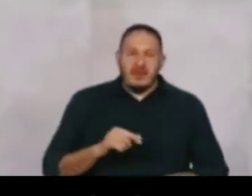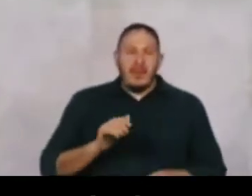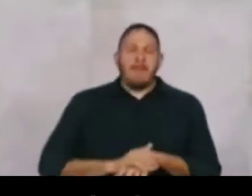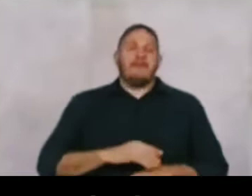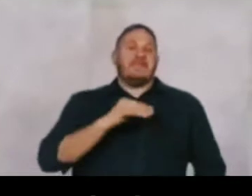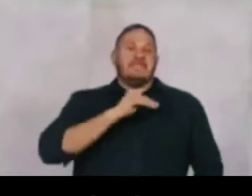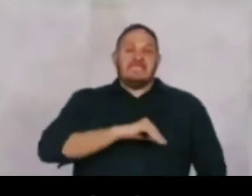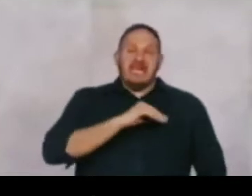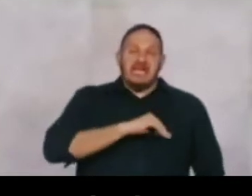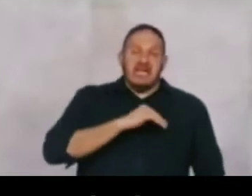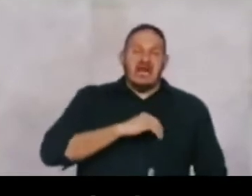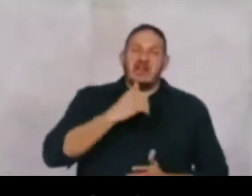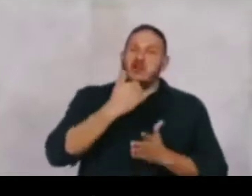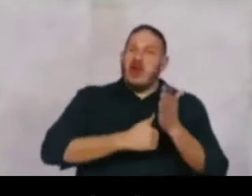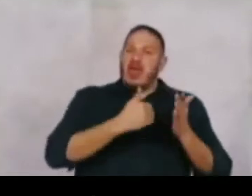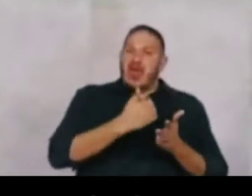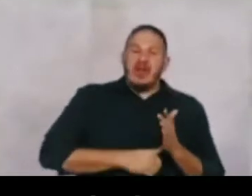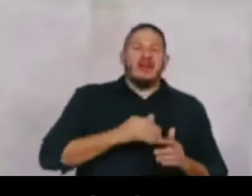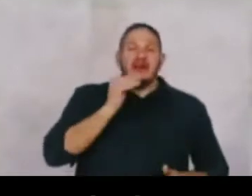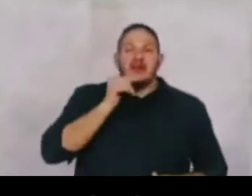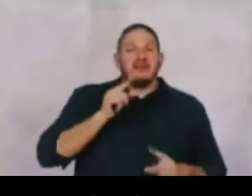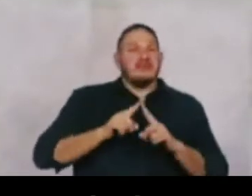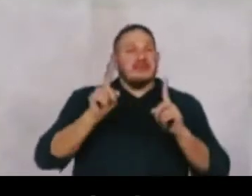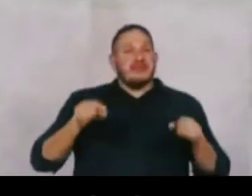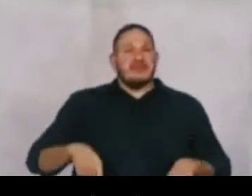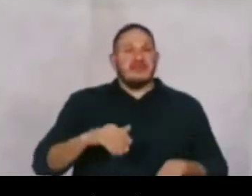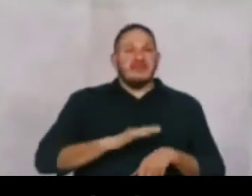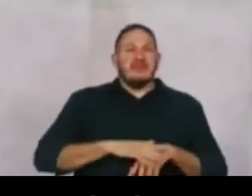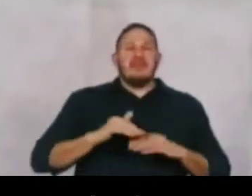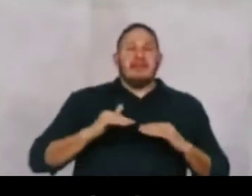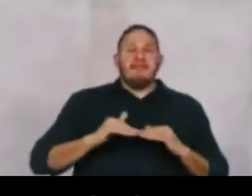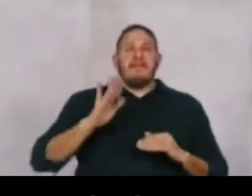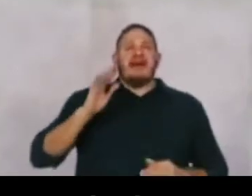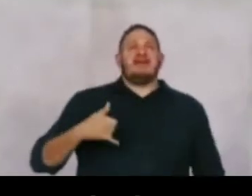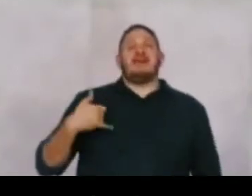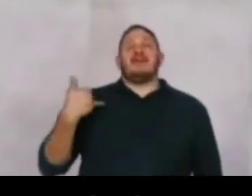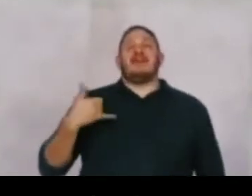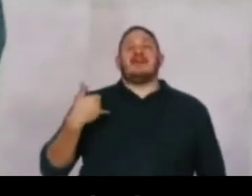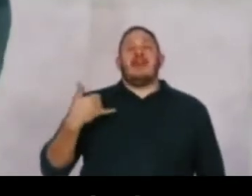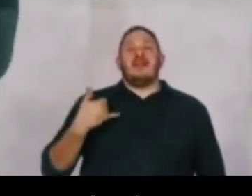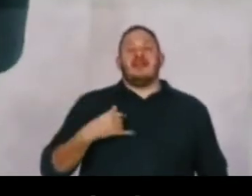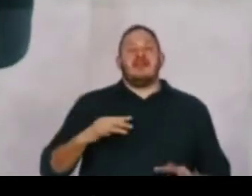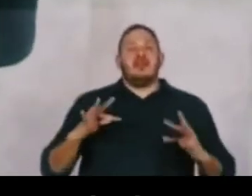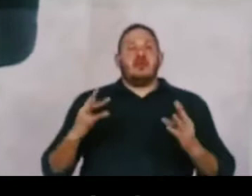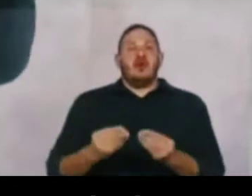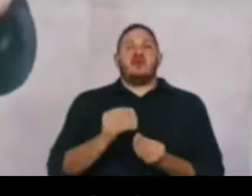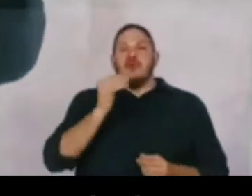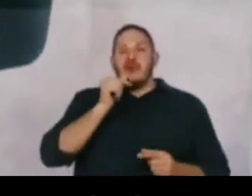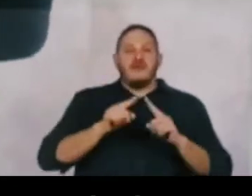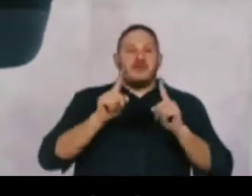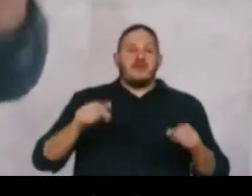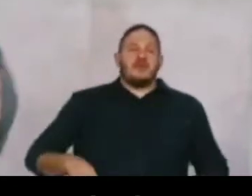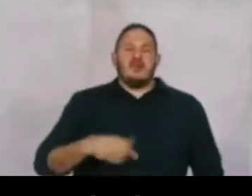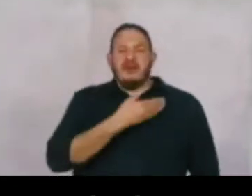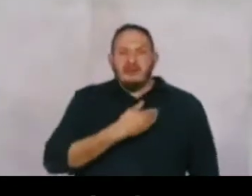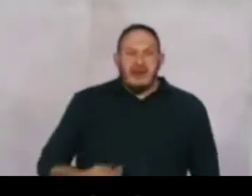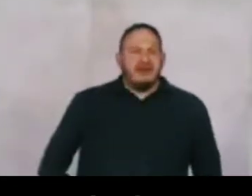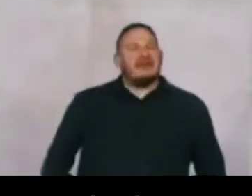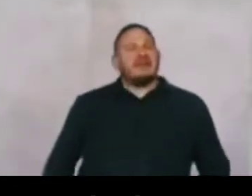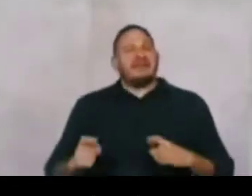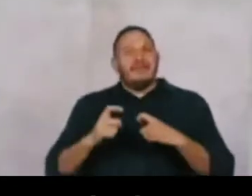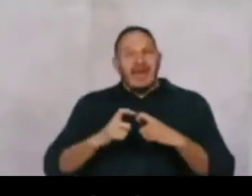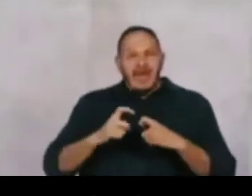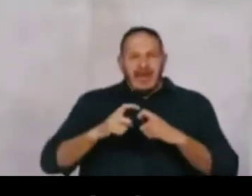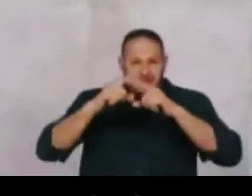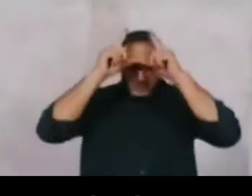salário dos servidores, aumento da idade, a idade dos servidores. Então, o nosso médico, nossa